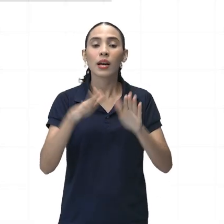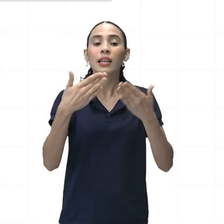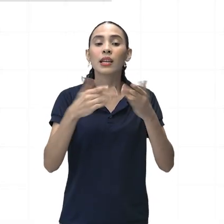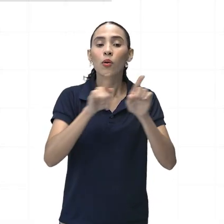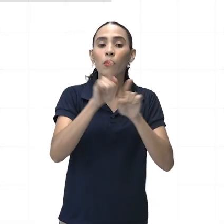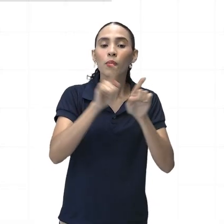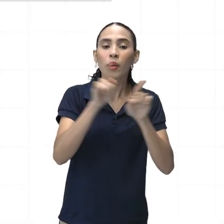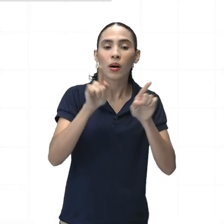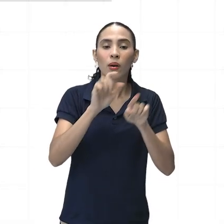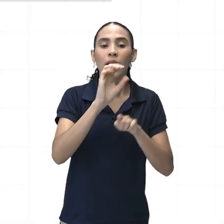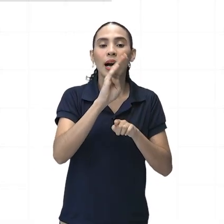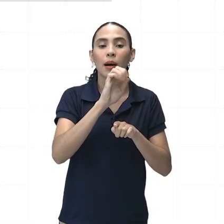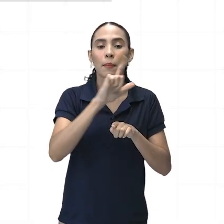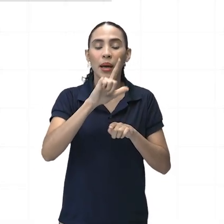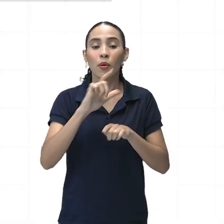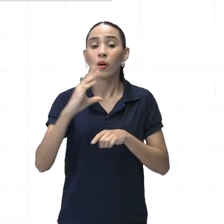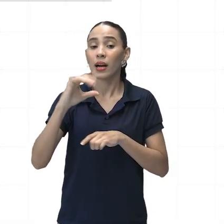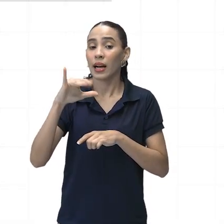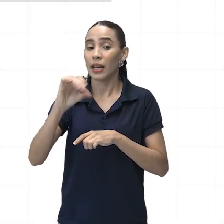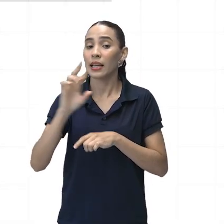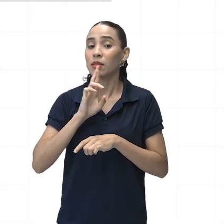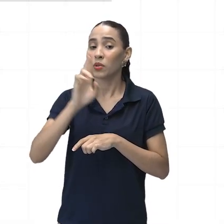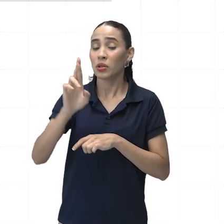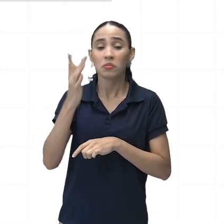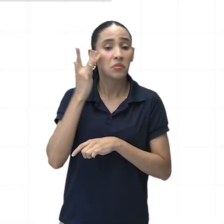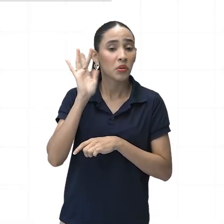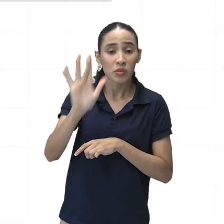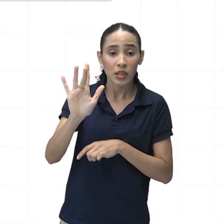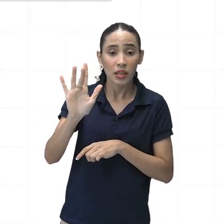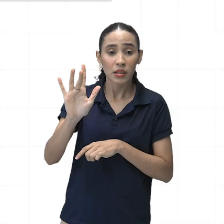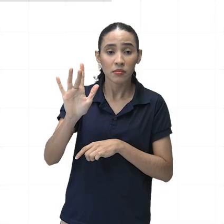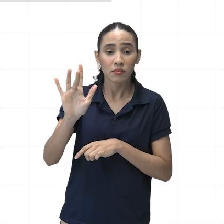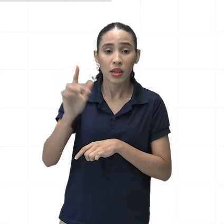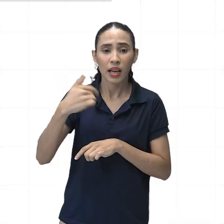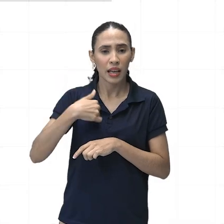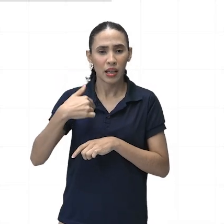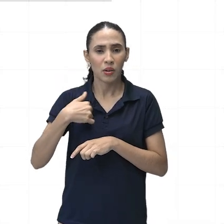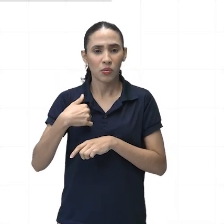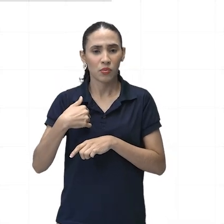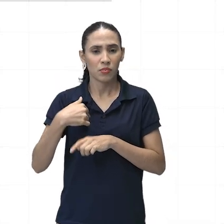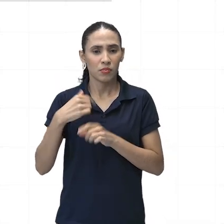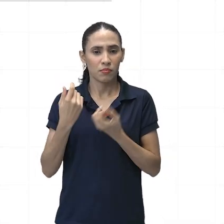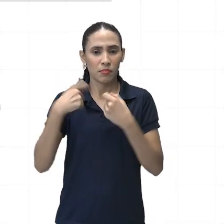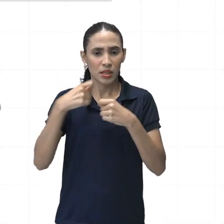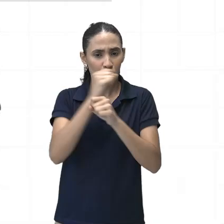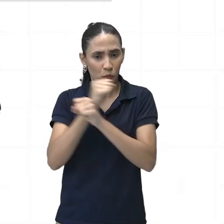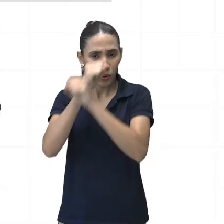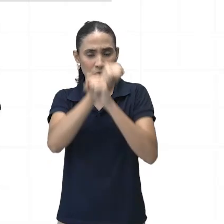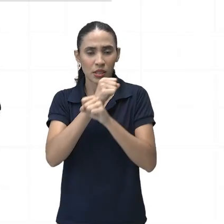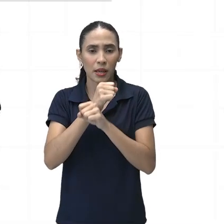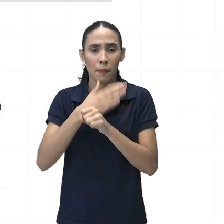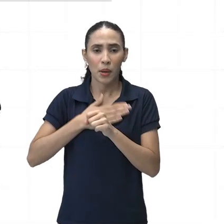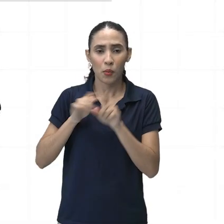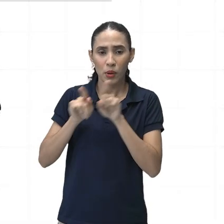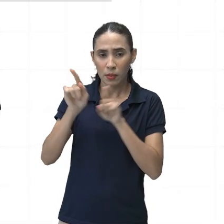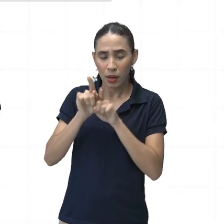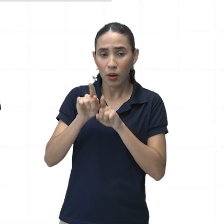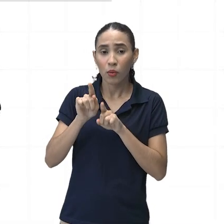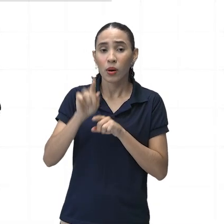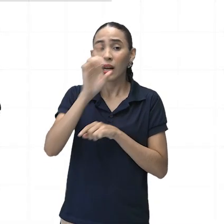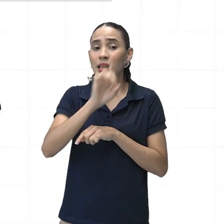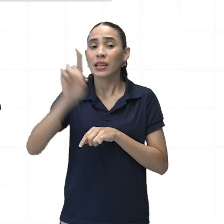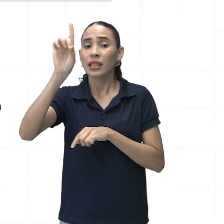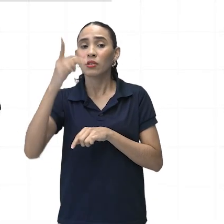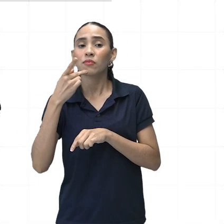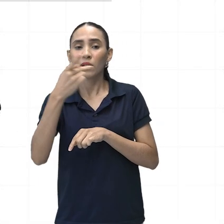Abel? Caim respondeu: não sei. Sou, porventura, eu guarda de meu irmão? O Senhor disse-lhe: